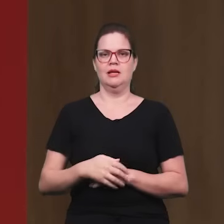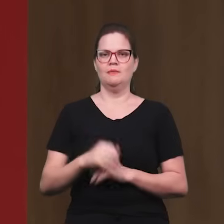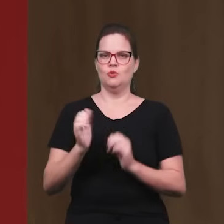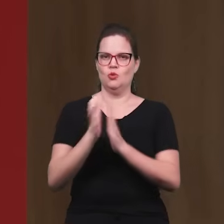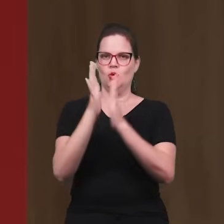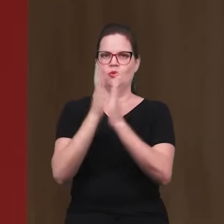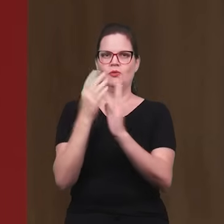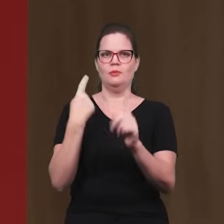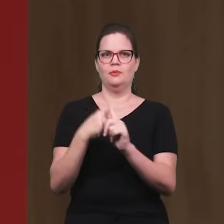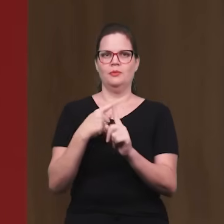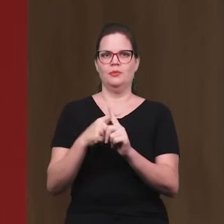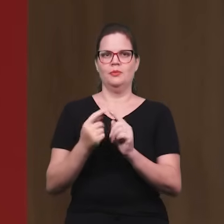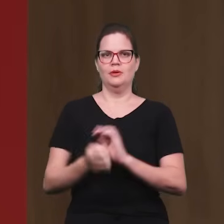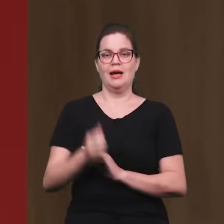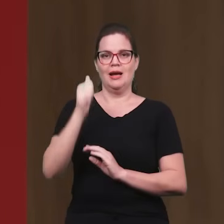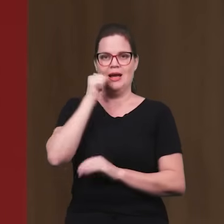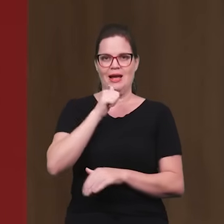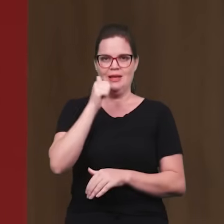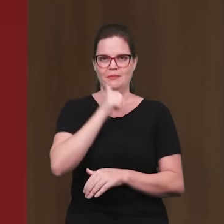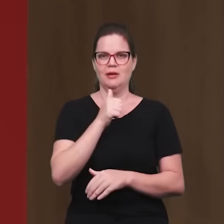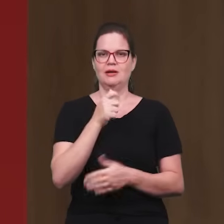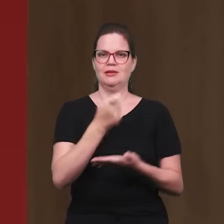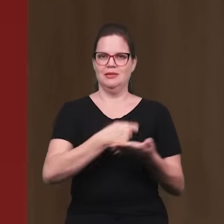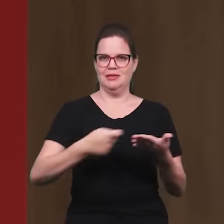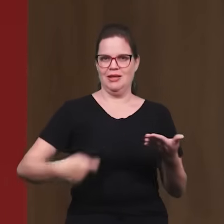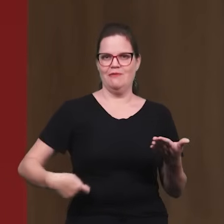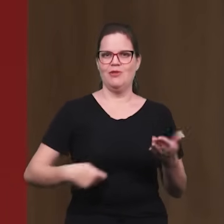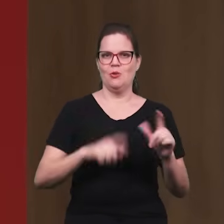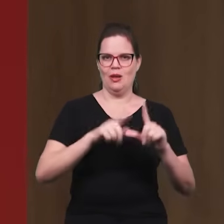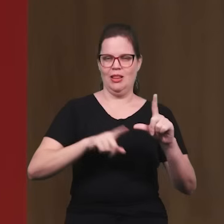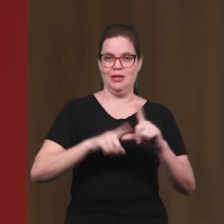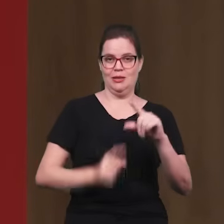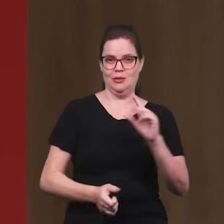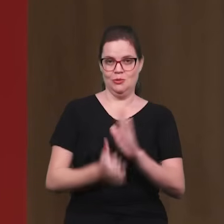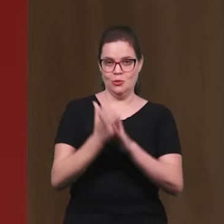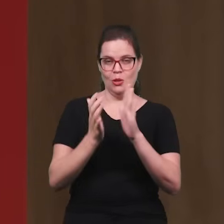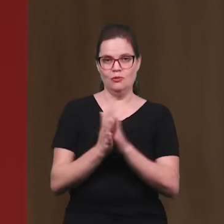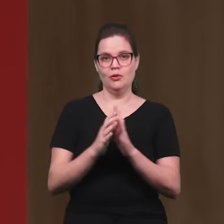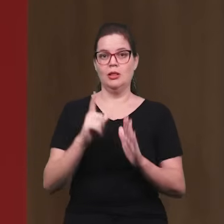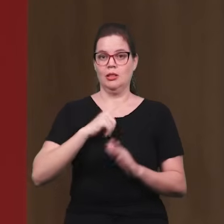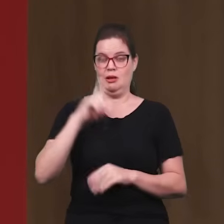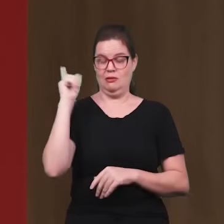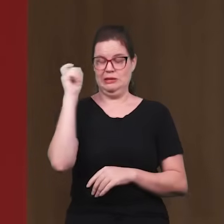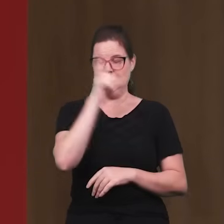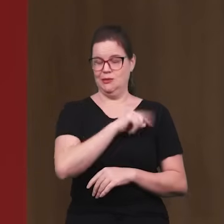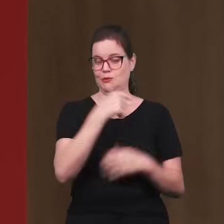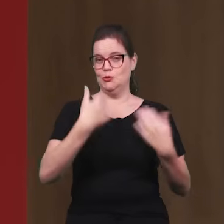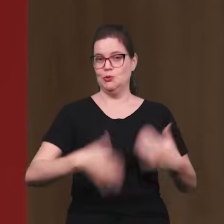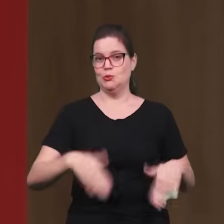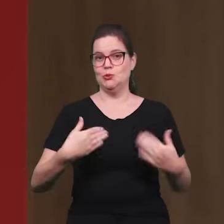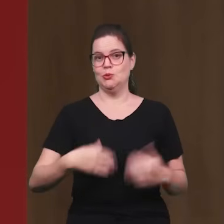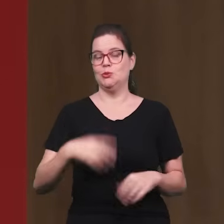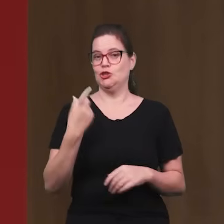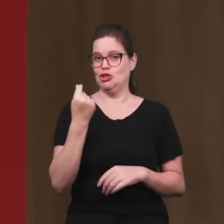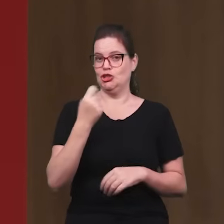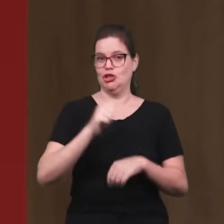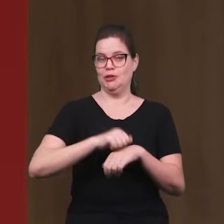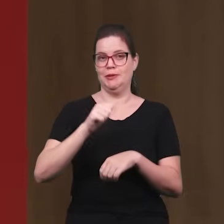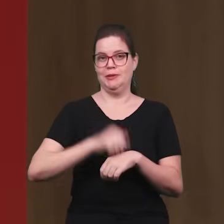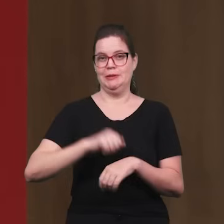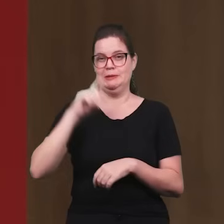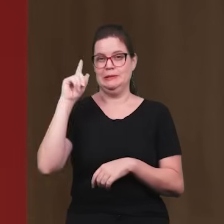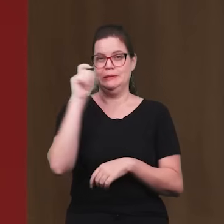provas que a irmã que escreveu esse louvor, ela foi provada na vida material. E